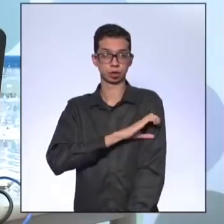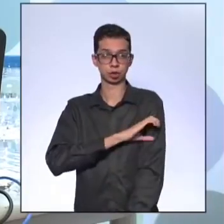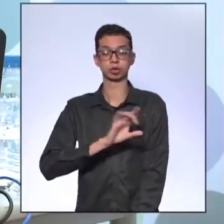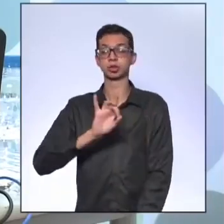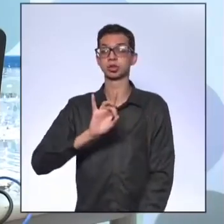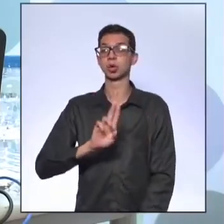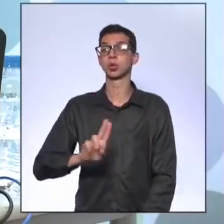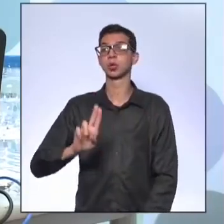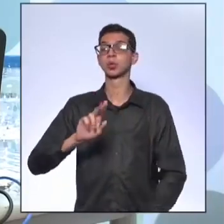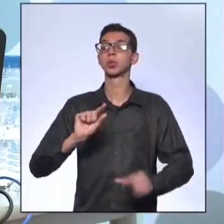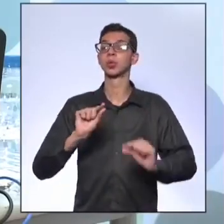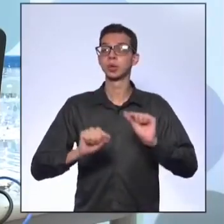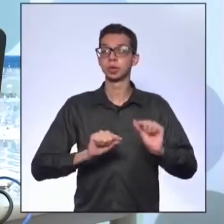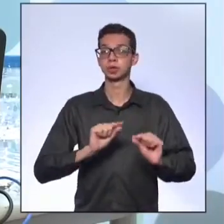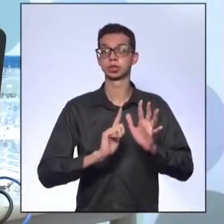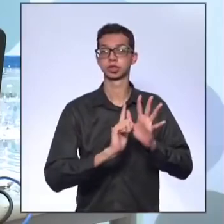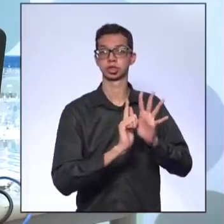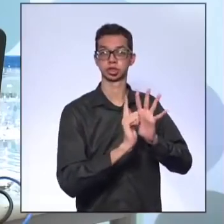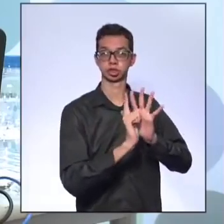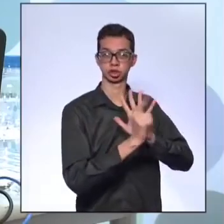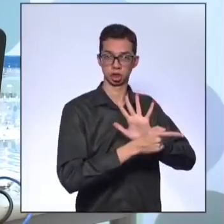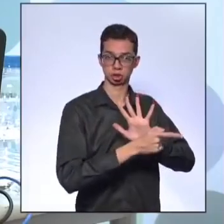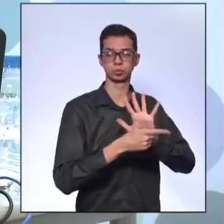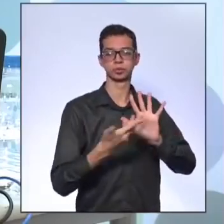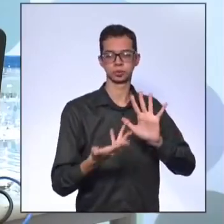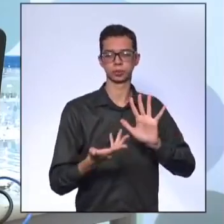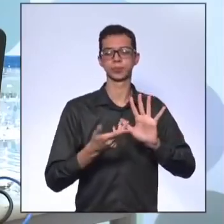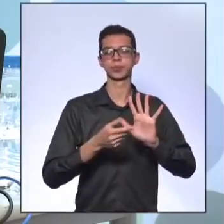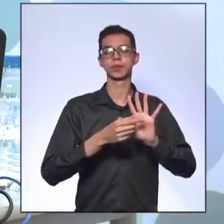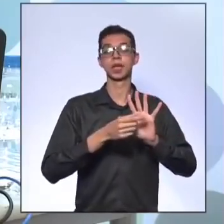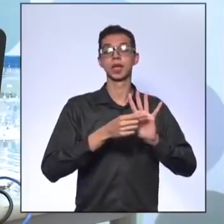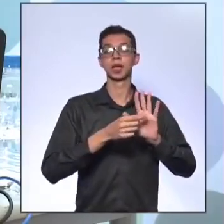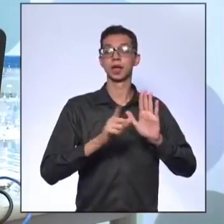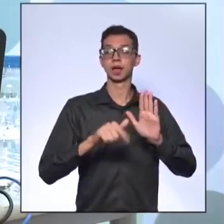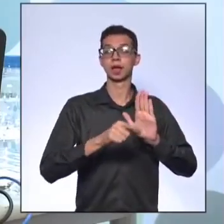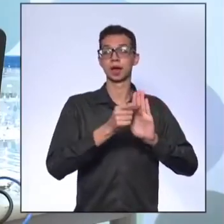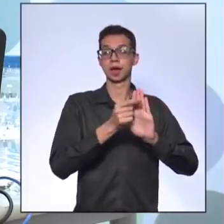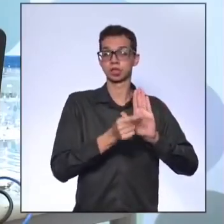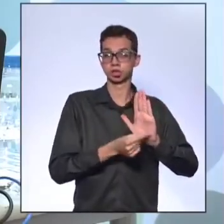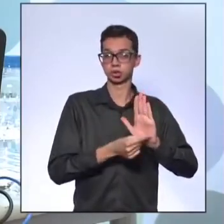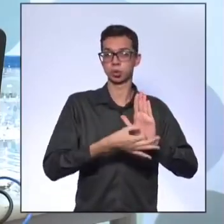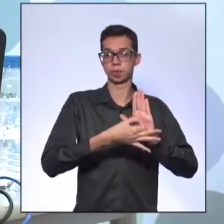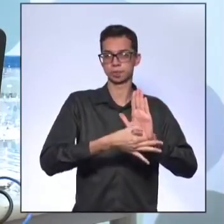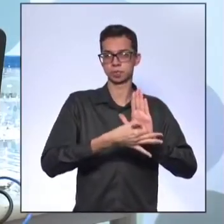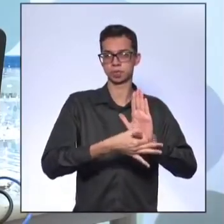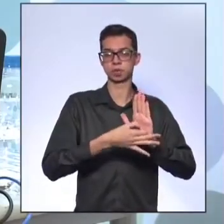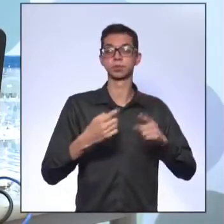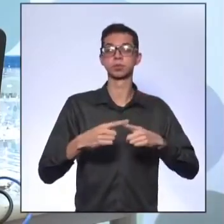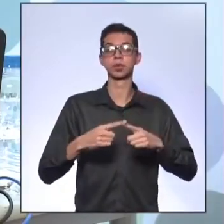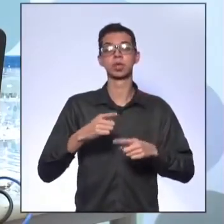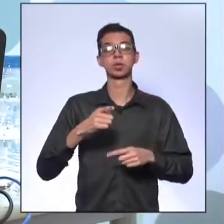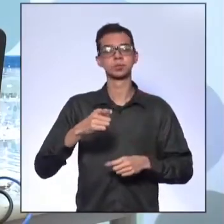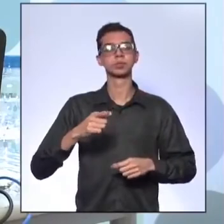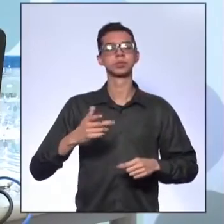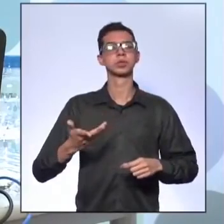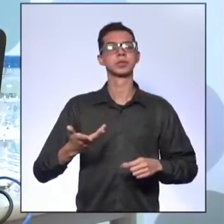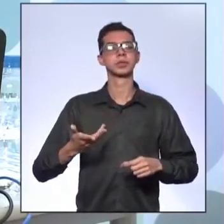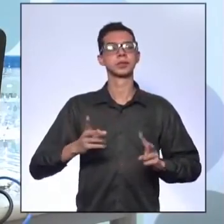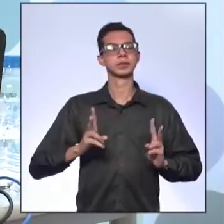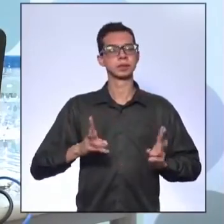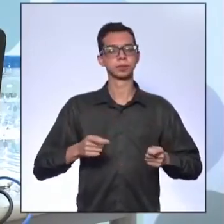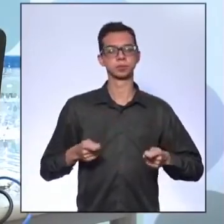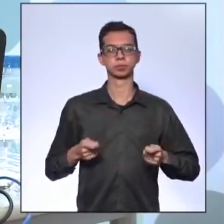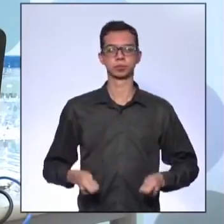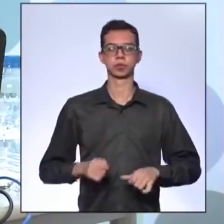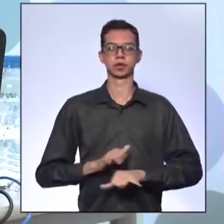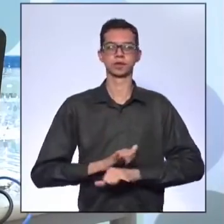especificamente gênero, e nós trabalhamos então o artigo de opinião, que ele te dá mais voz para você se posicionar diante de uma